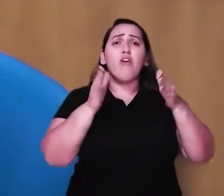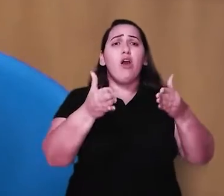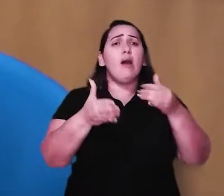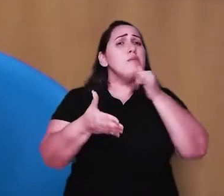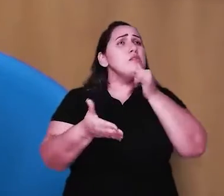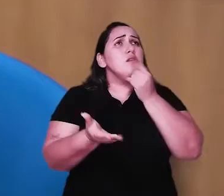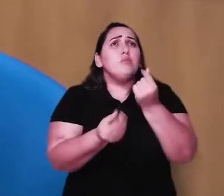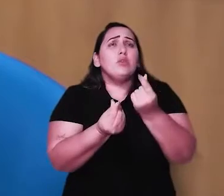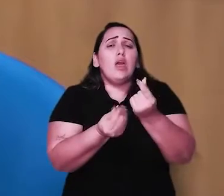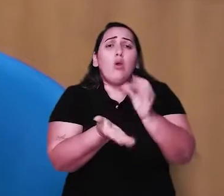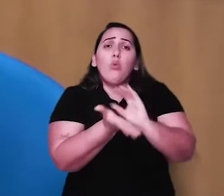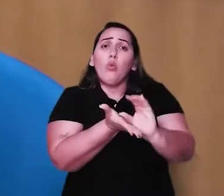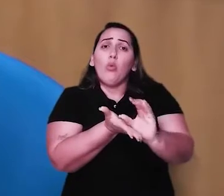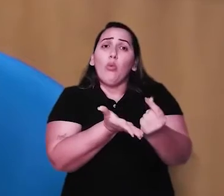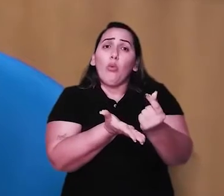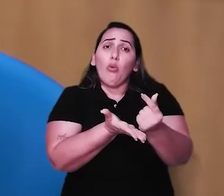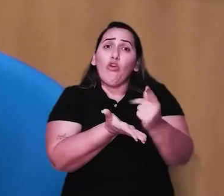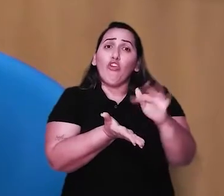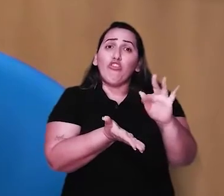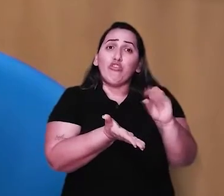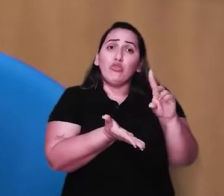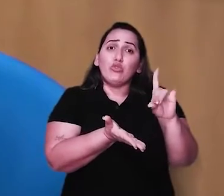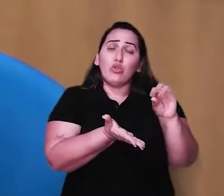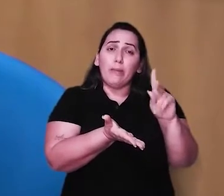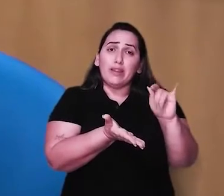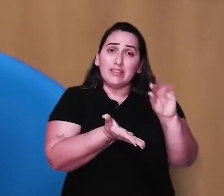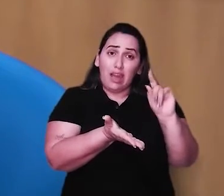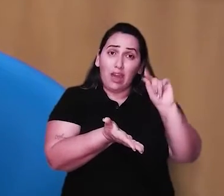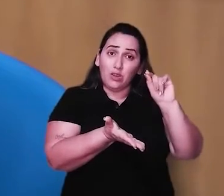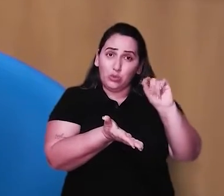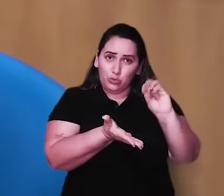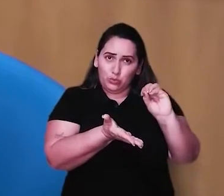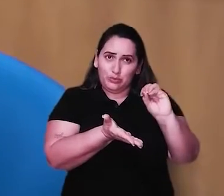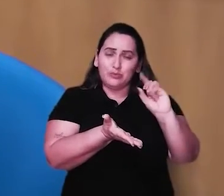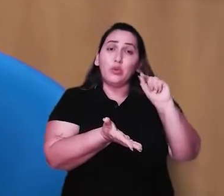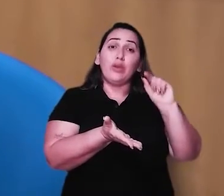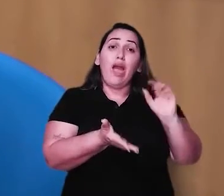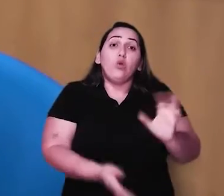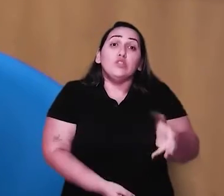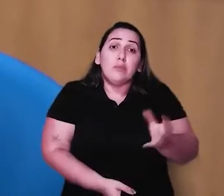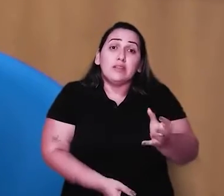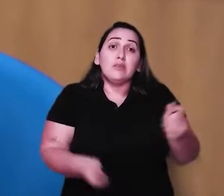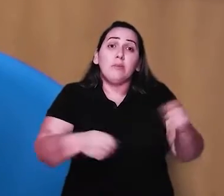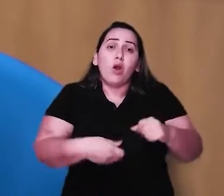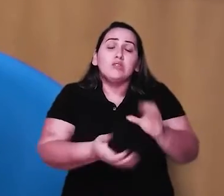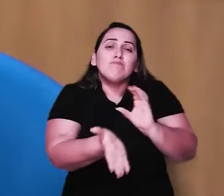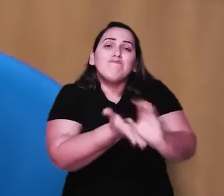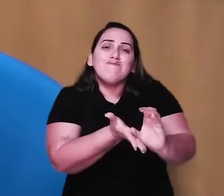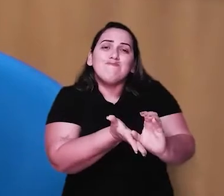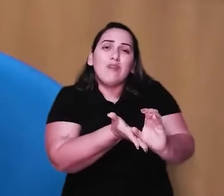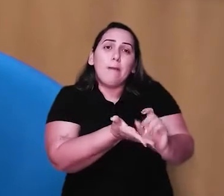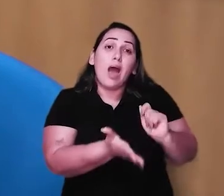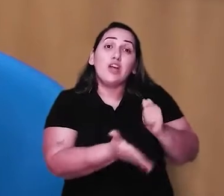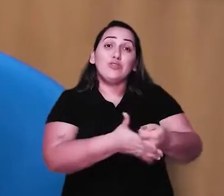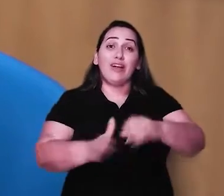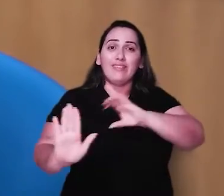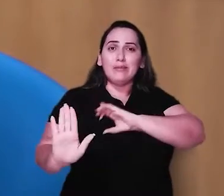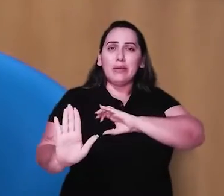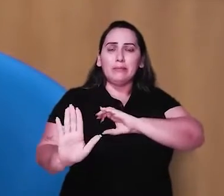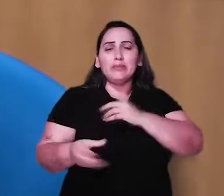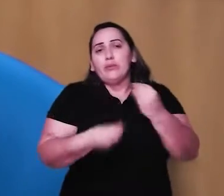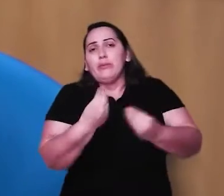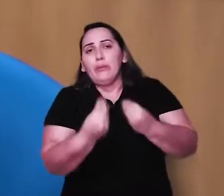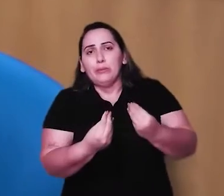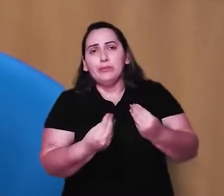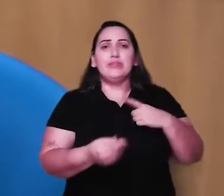de Financiamento de Campanha e do Fundo Partidário, que são as verbas que os partidos usam para financiar as campanhas. Então,